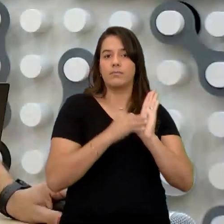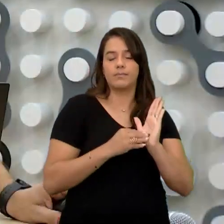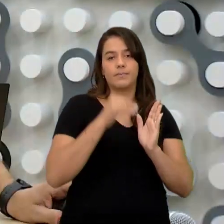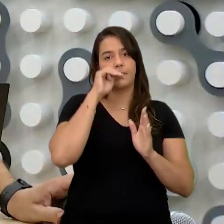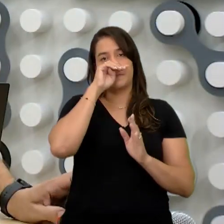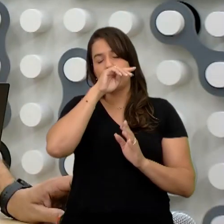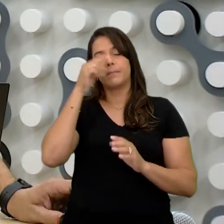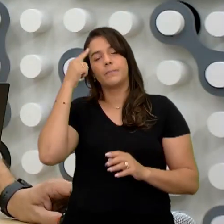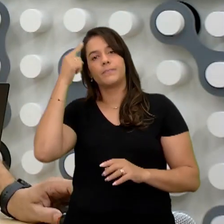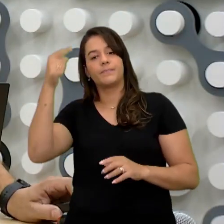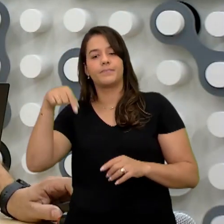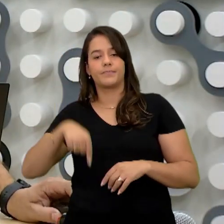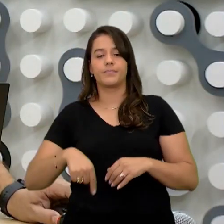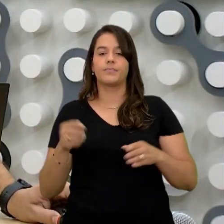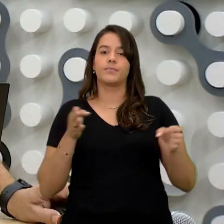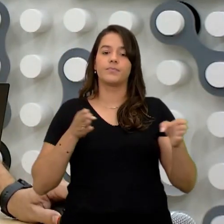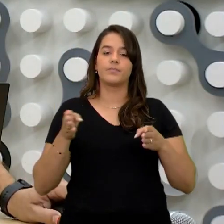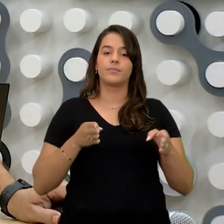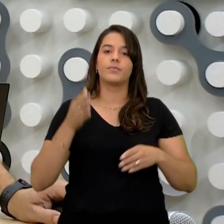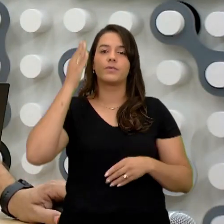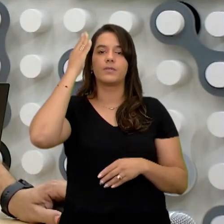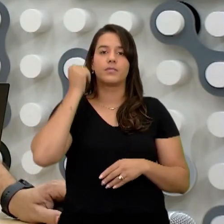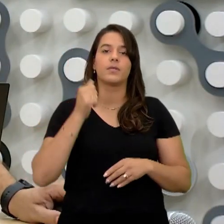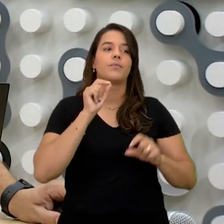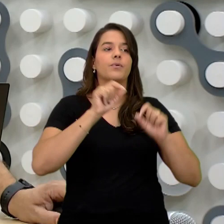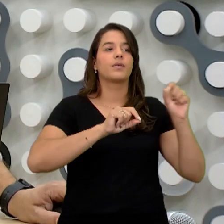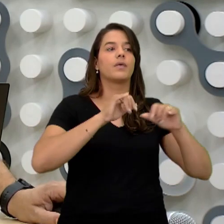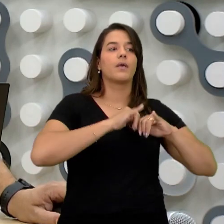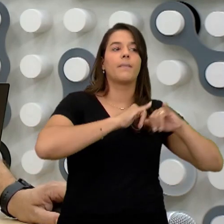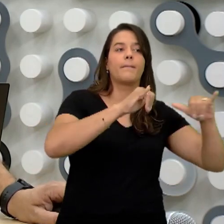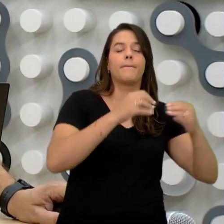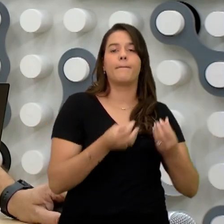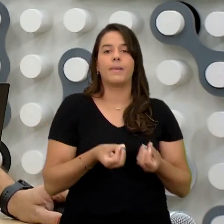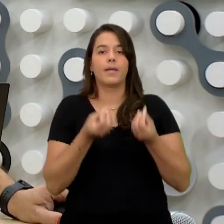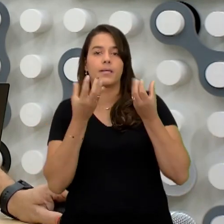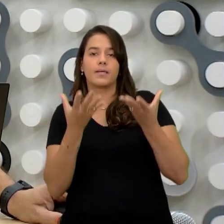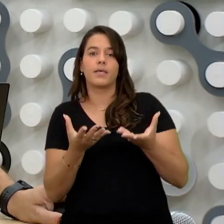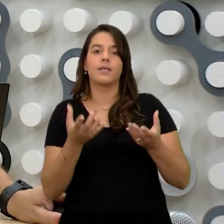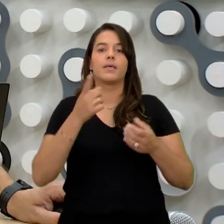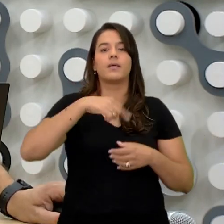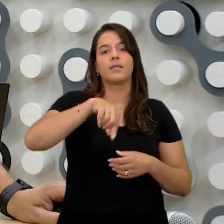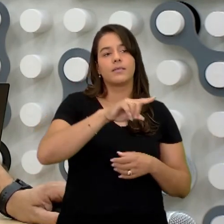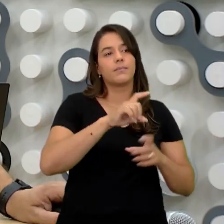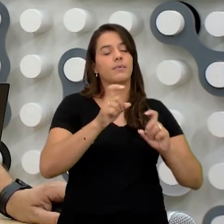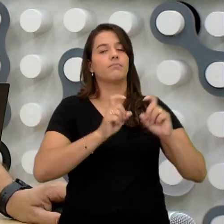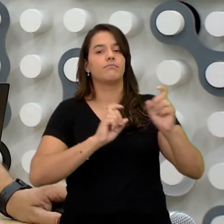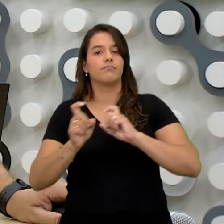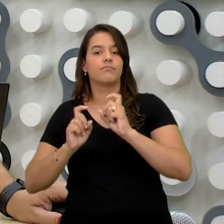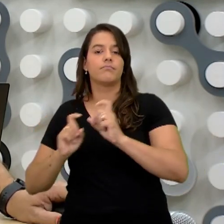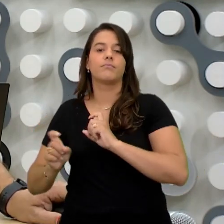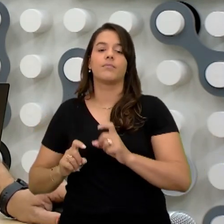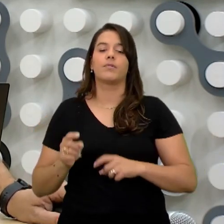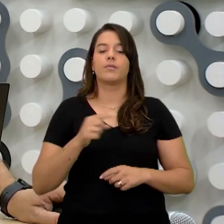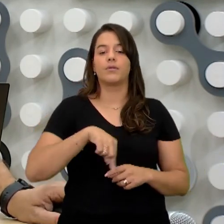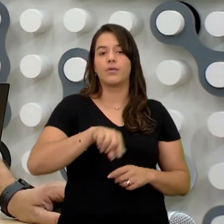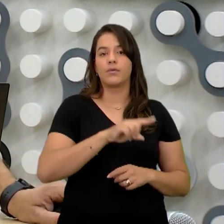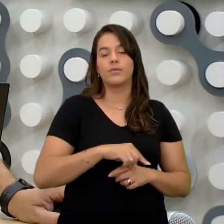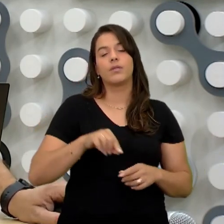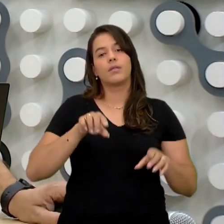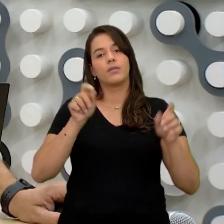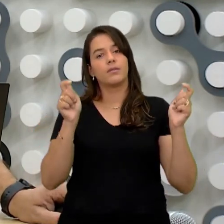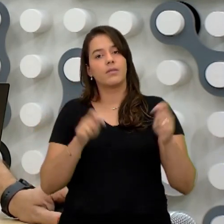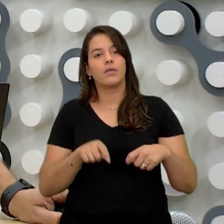que neste momento, que nós sabemos o que é a imprensa, para que serve, sabemos o que são as editorias, sabemos um pouco do que é ideologia,